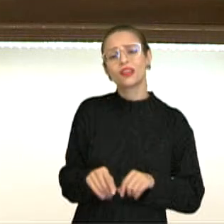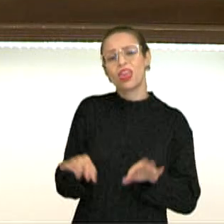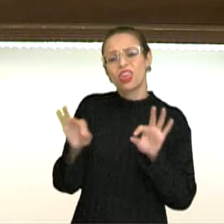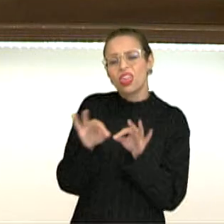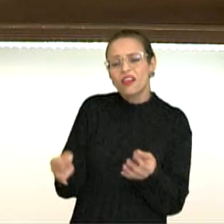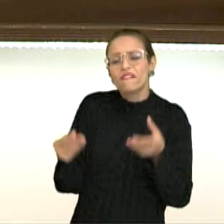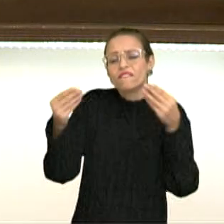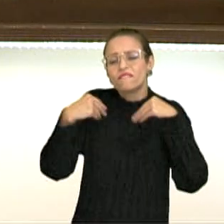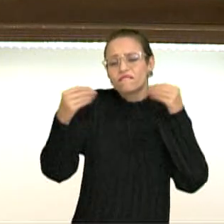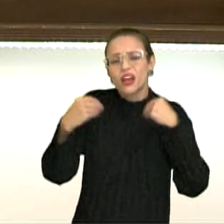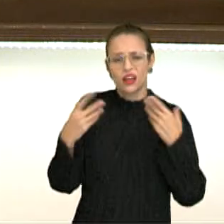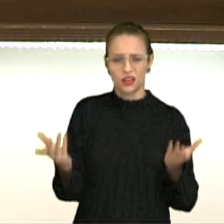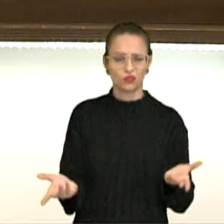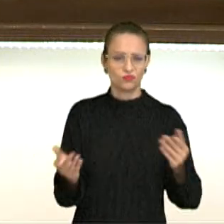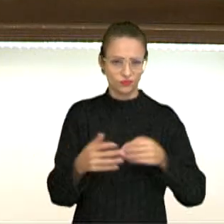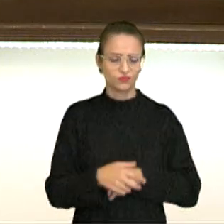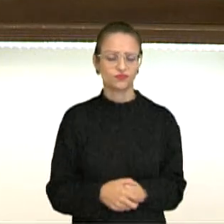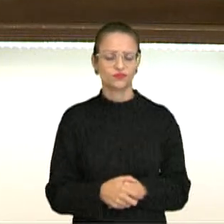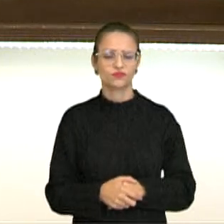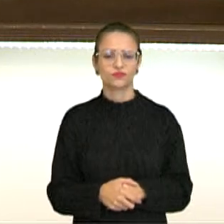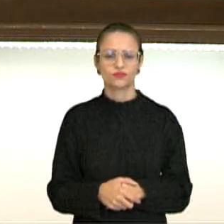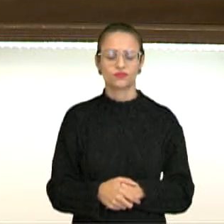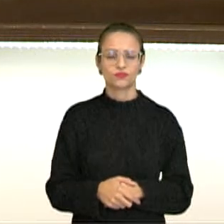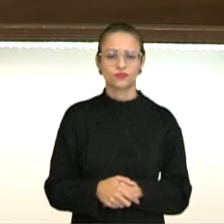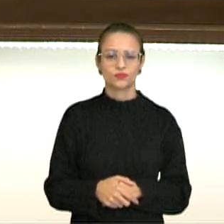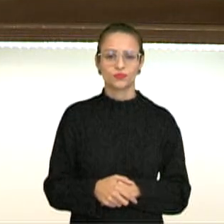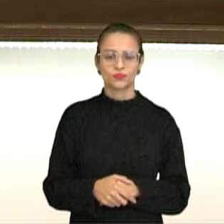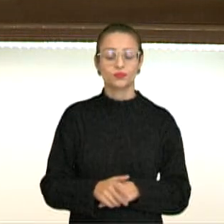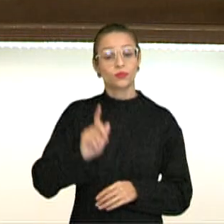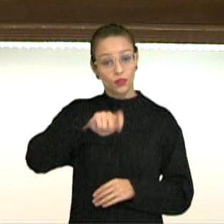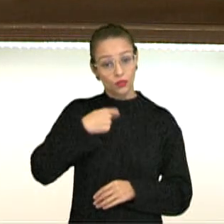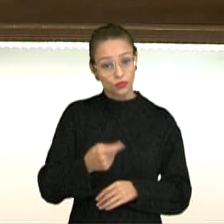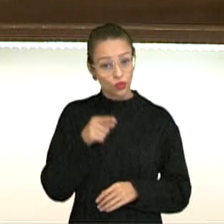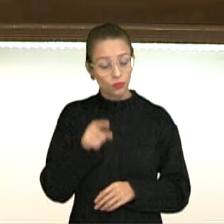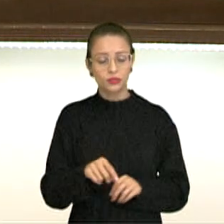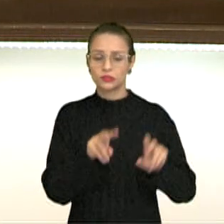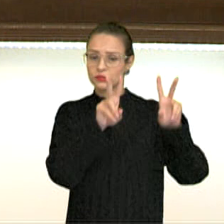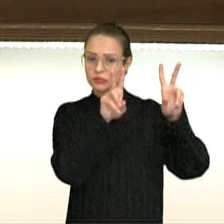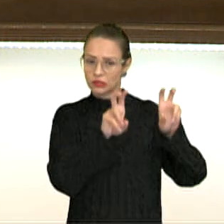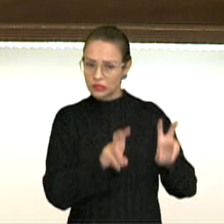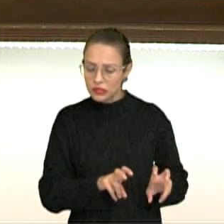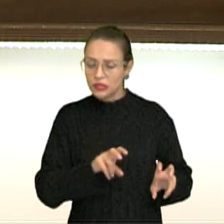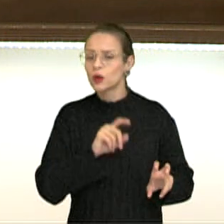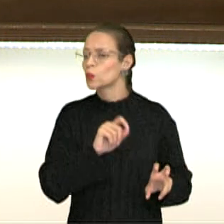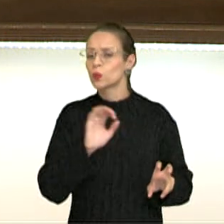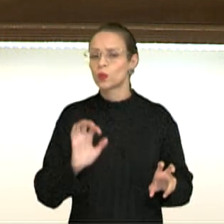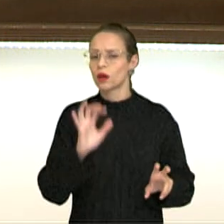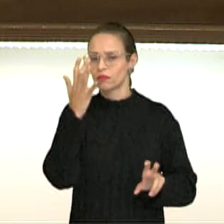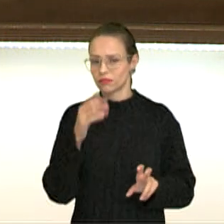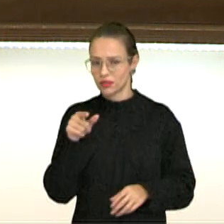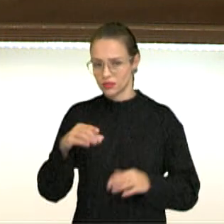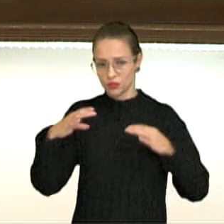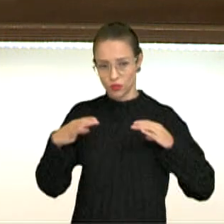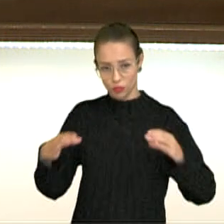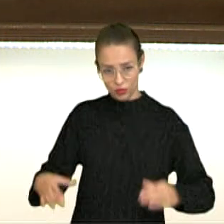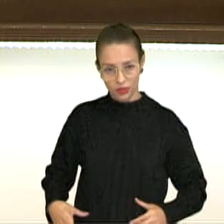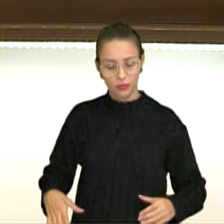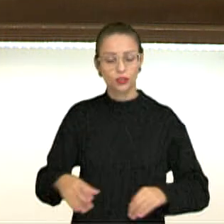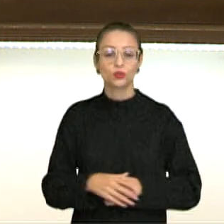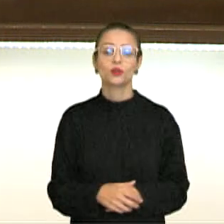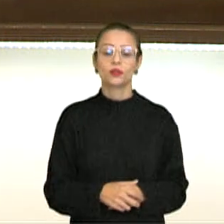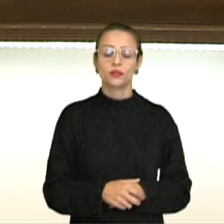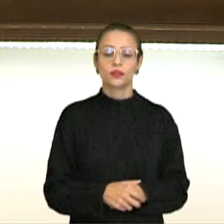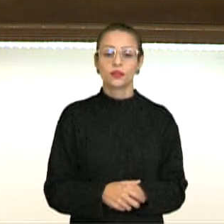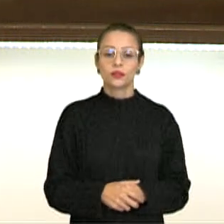mais frágil que os outros. No tocante às circunstâncias que geram esse tipo de comportamento, então aqui ele está